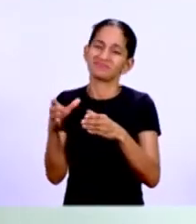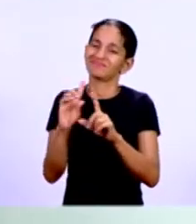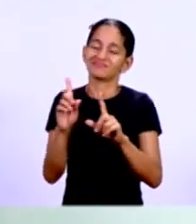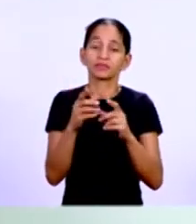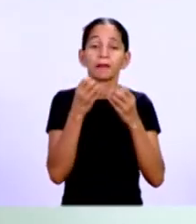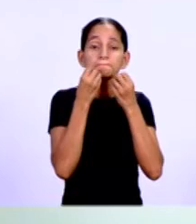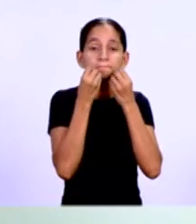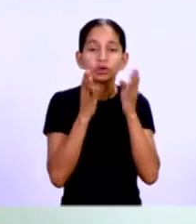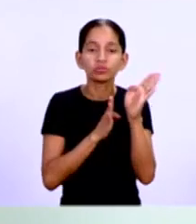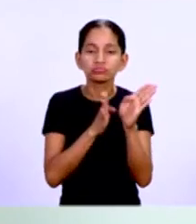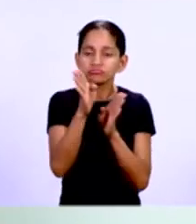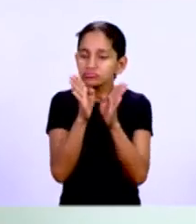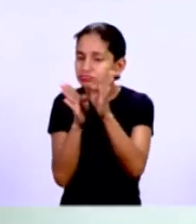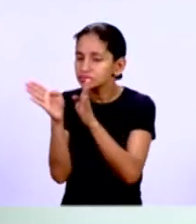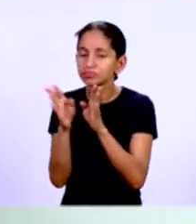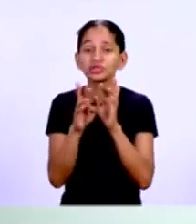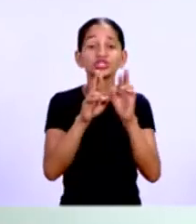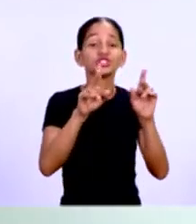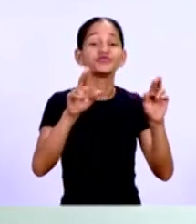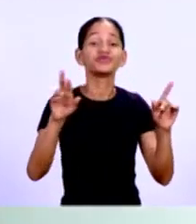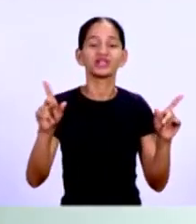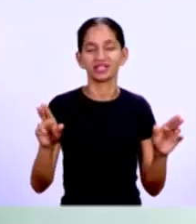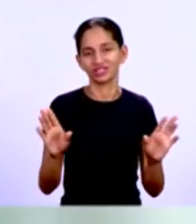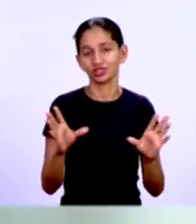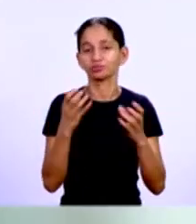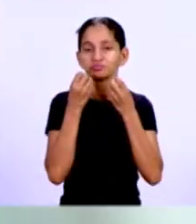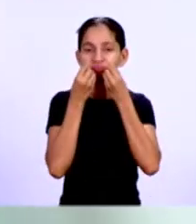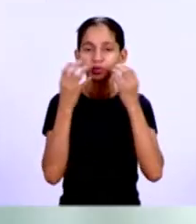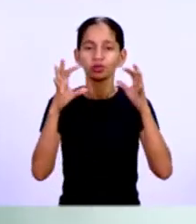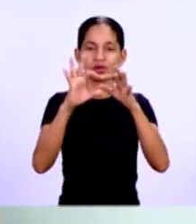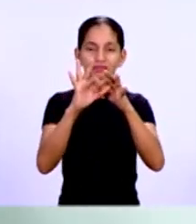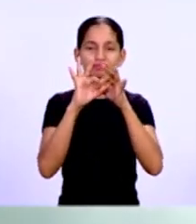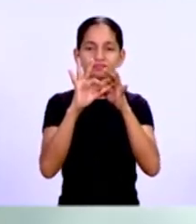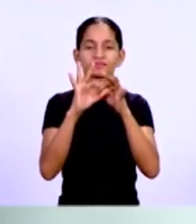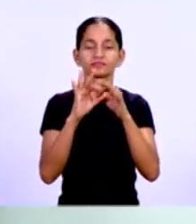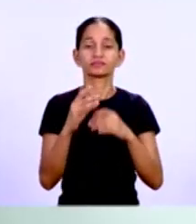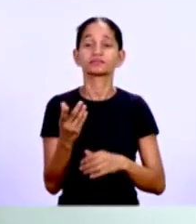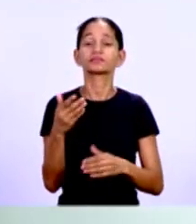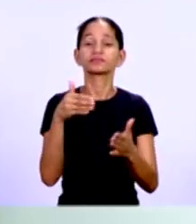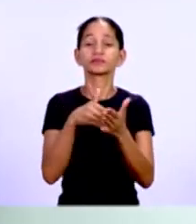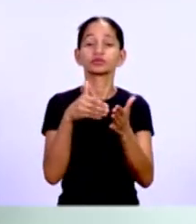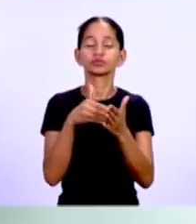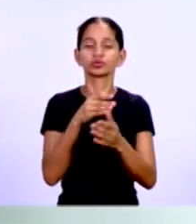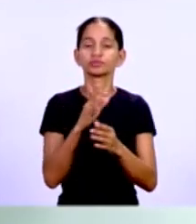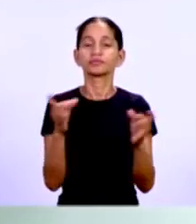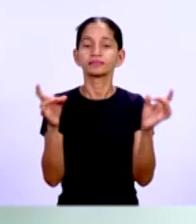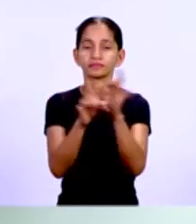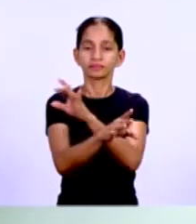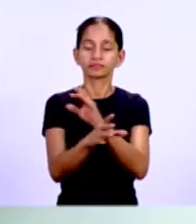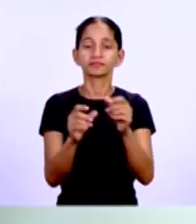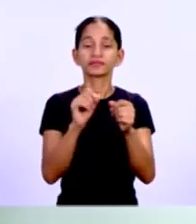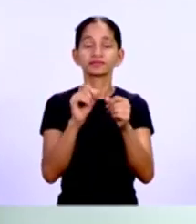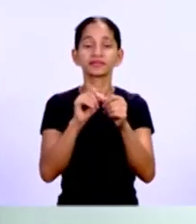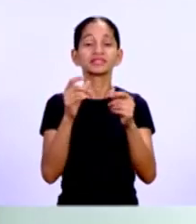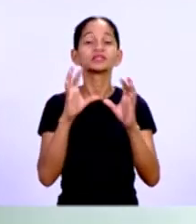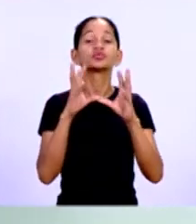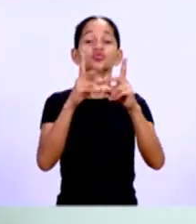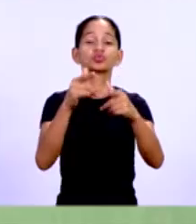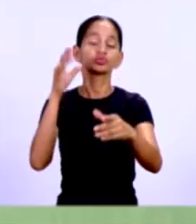Muito obrigado, ótima análise. Uma ótima conclusão, né? Vamos prosseguir então para a última etapa da nossa aula, que é a